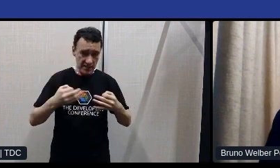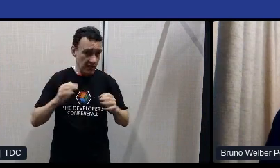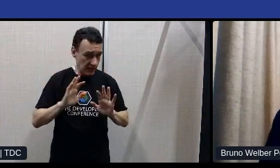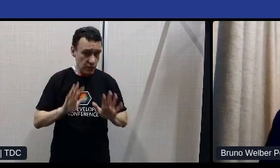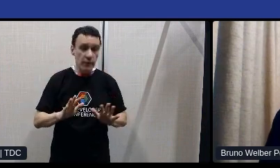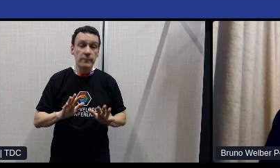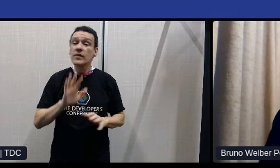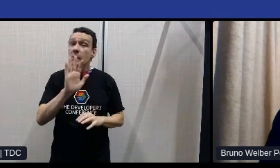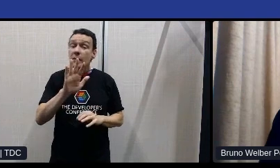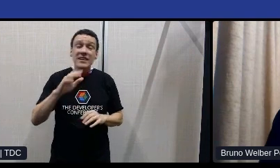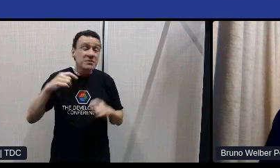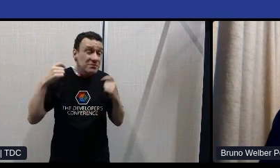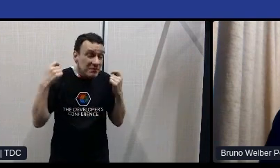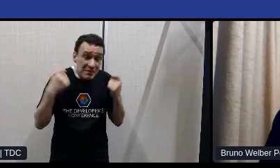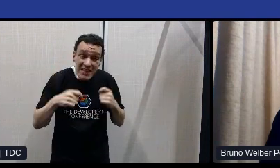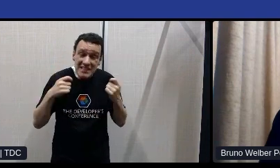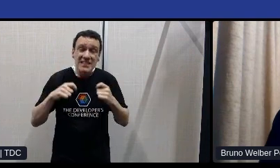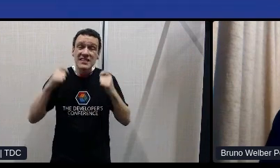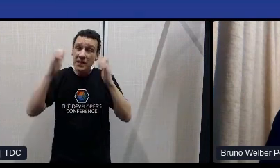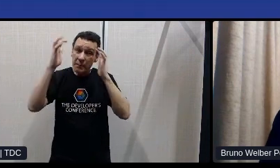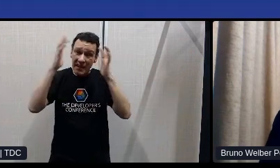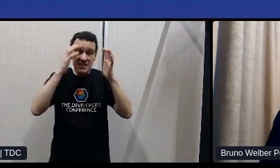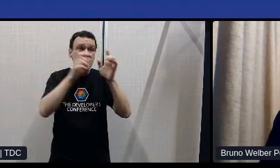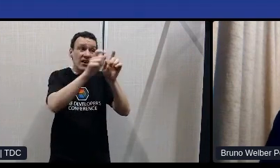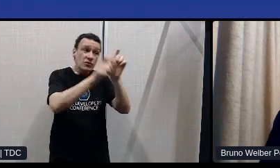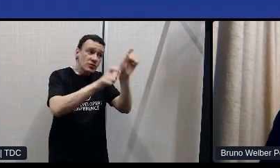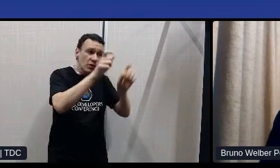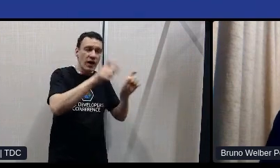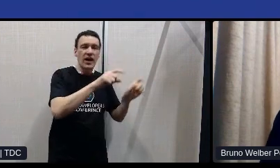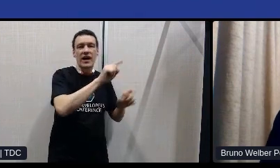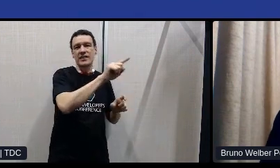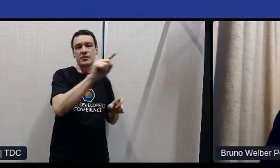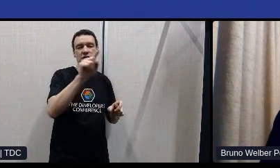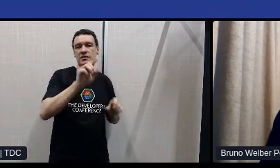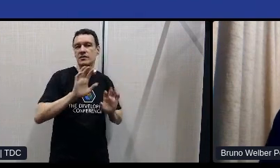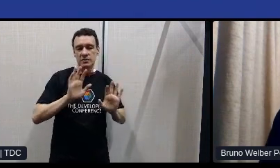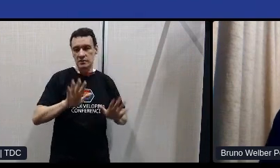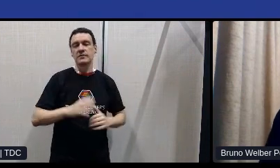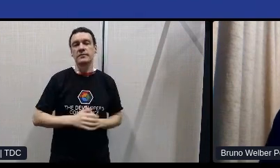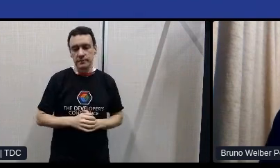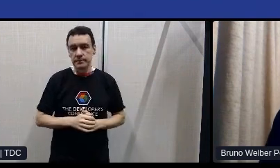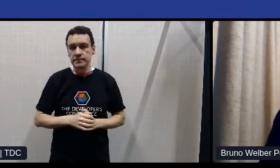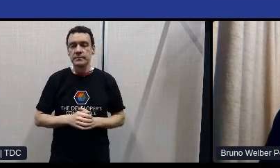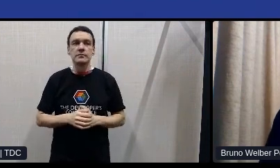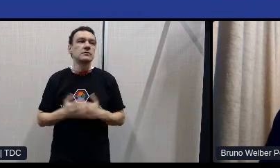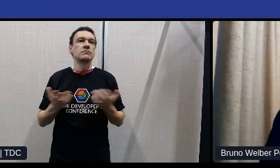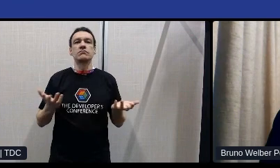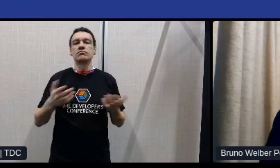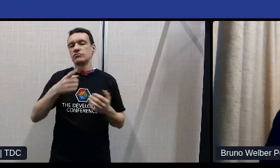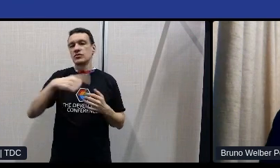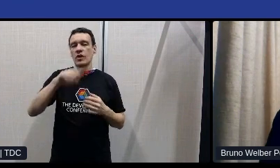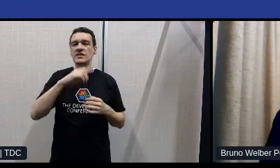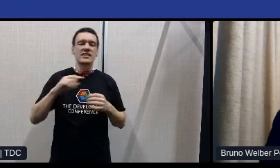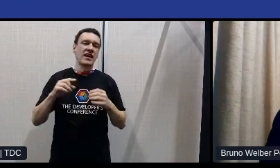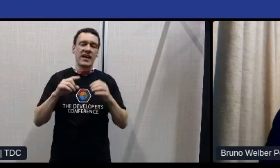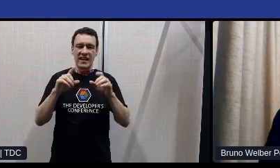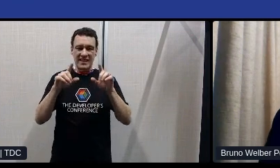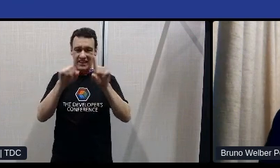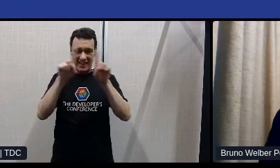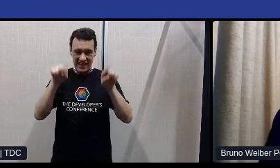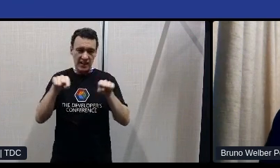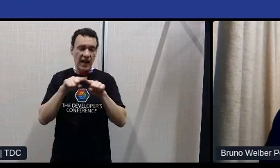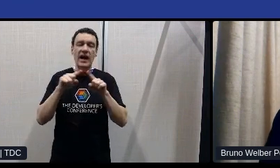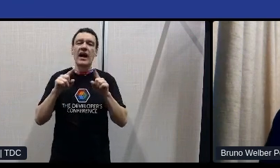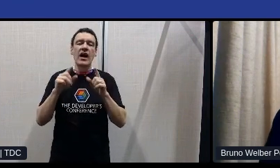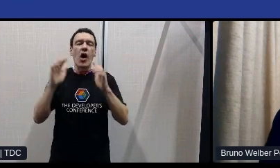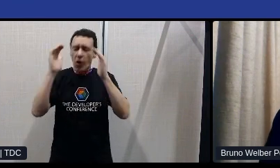Ele que vai consumir essa informação. A gente não é suficiente a gente ter uma tela 100% compatível com a WCAG, se